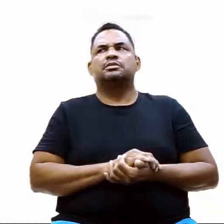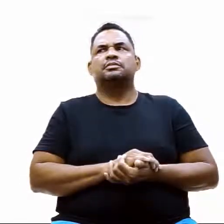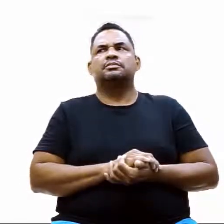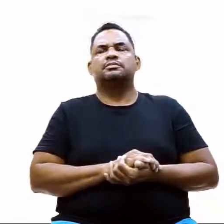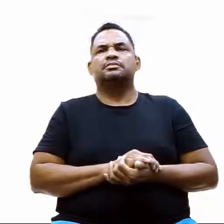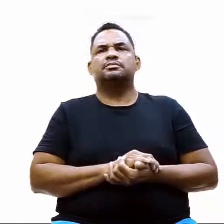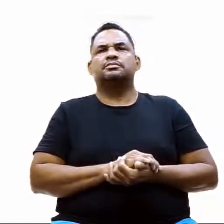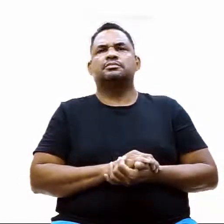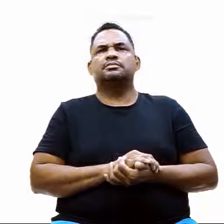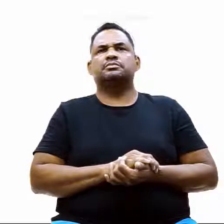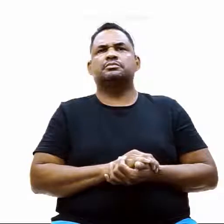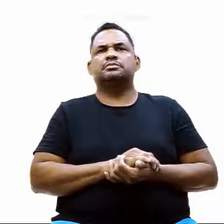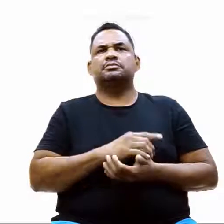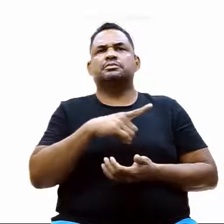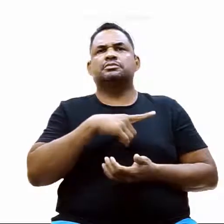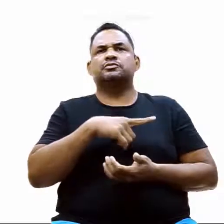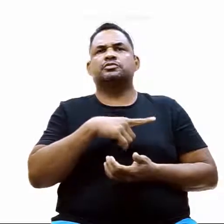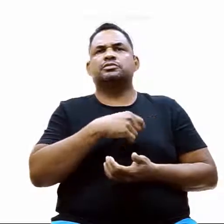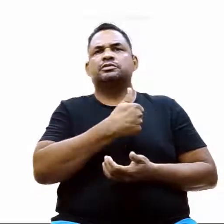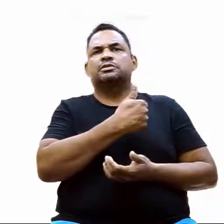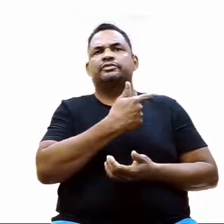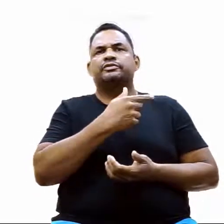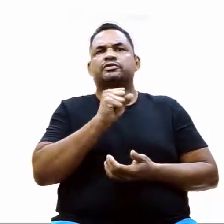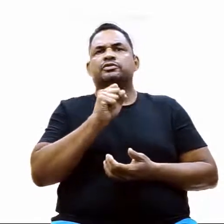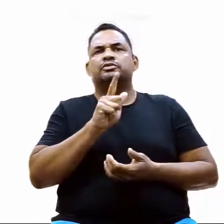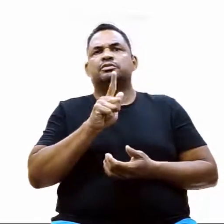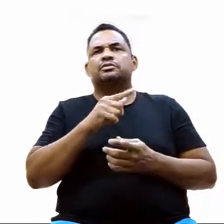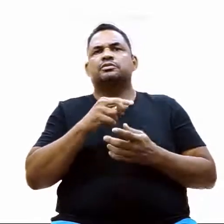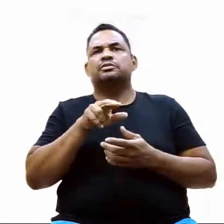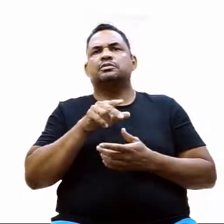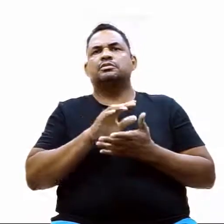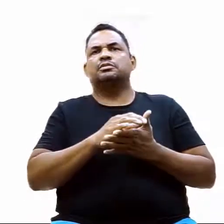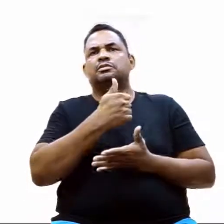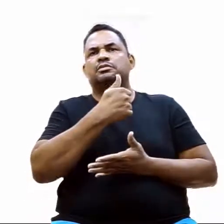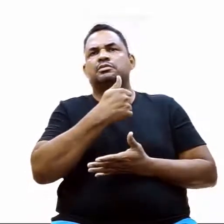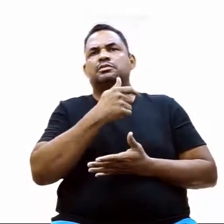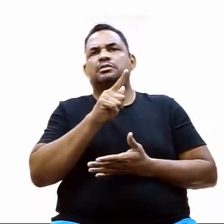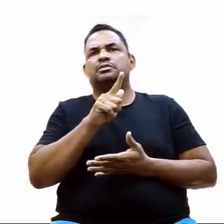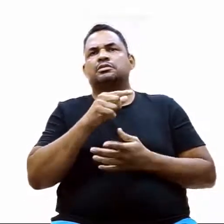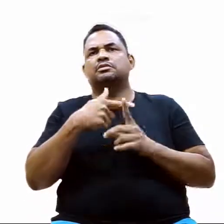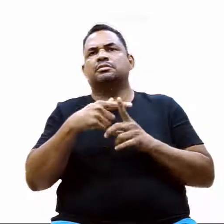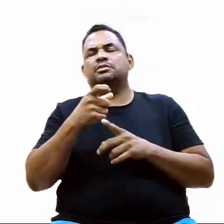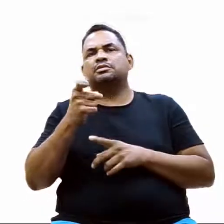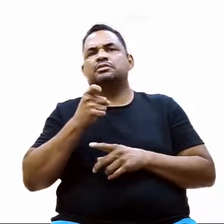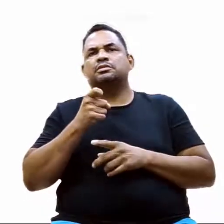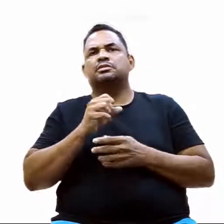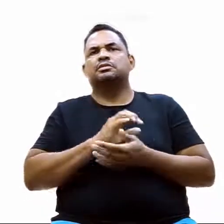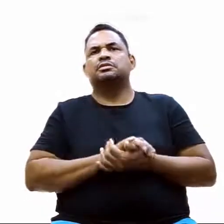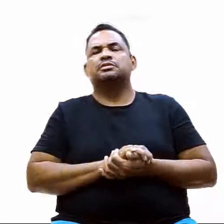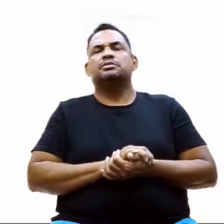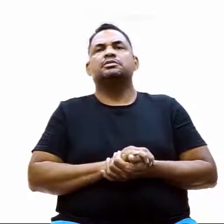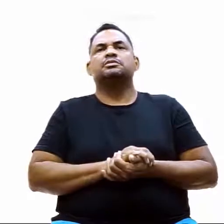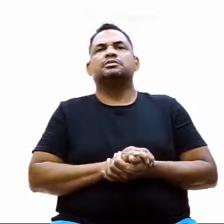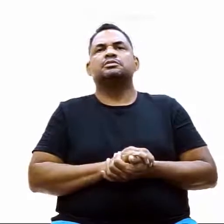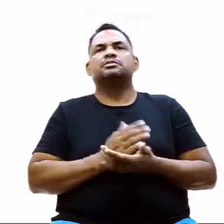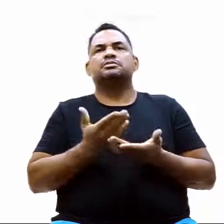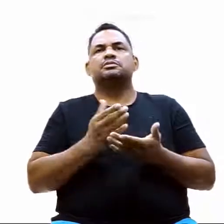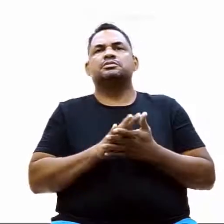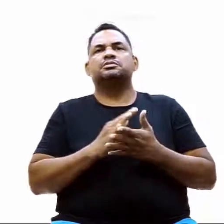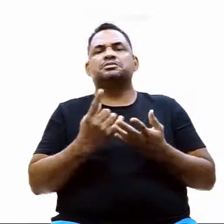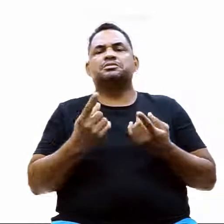28 gramas, que é igual a 10 mais x. Ora, se 10 gramas está somando com